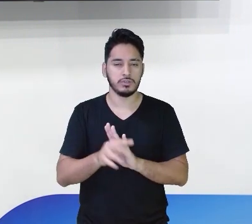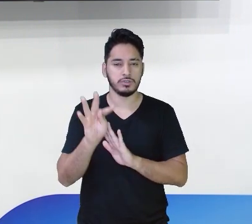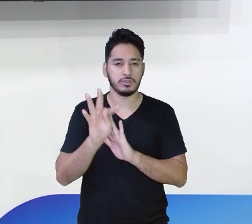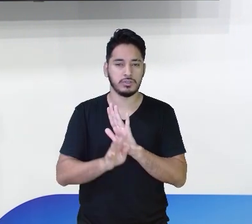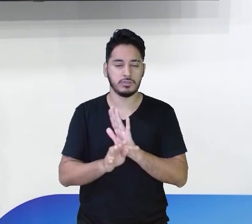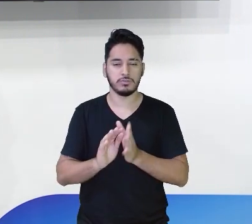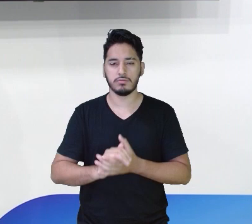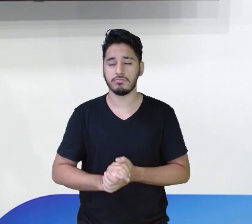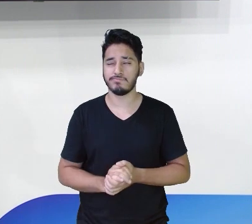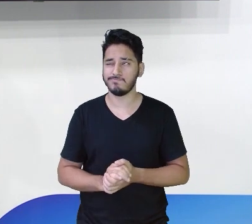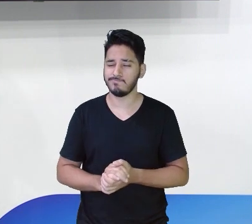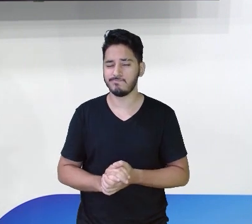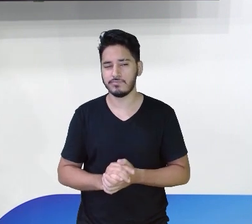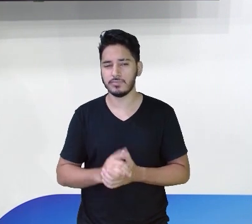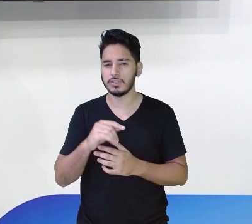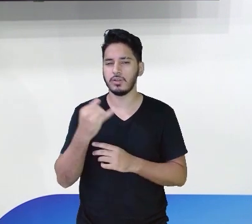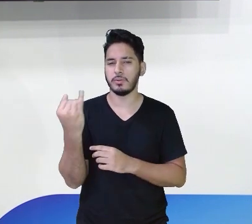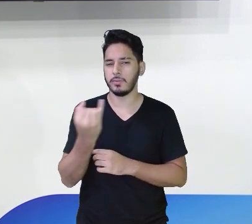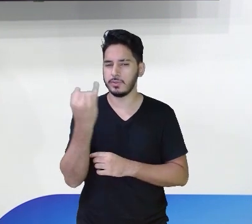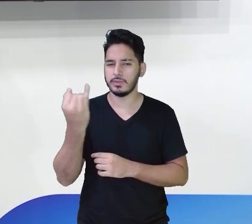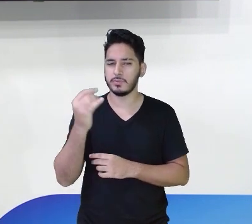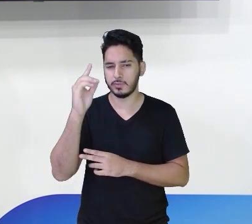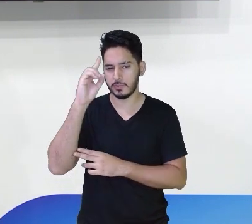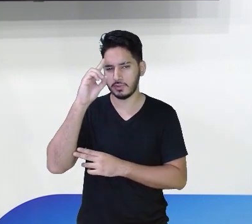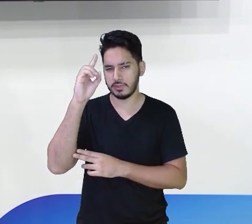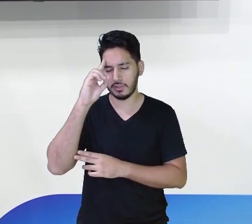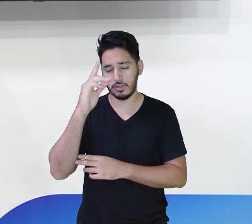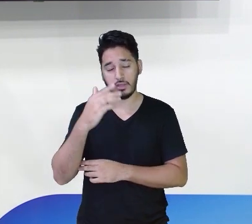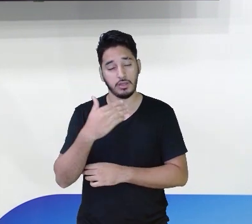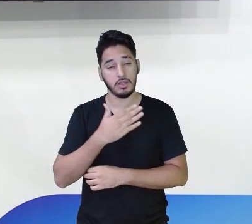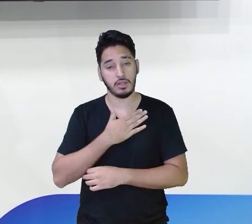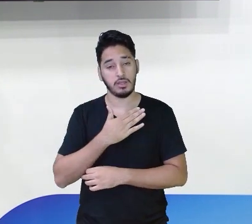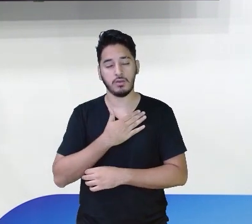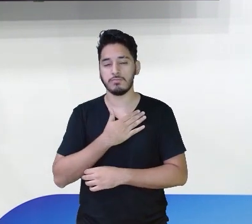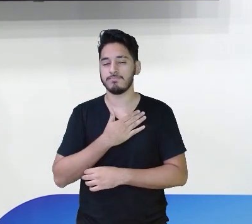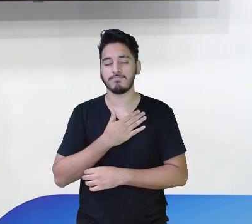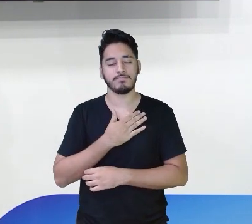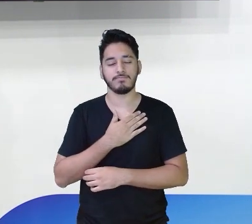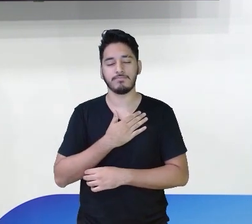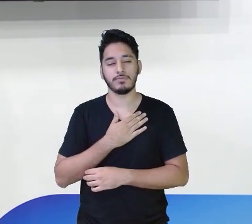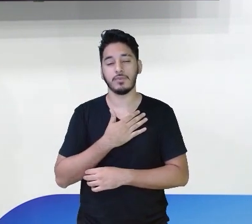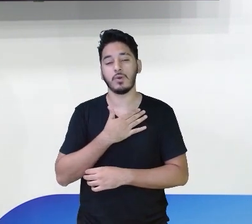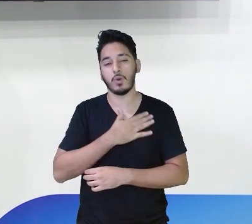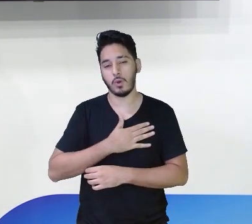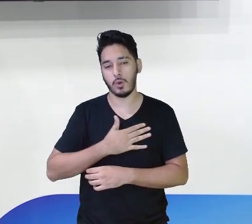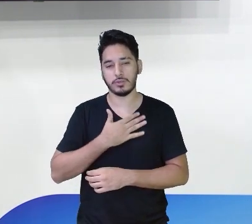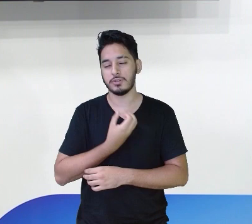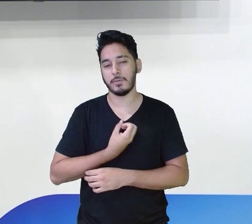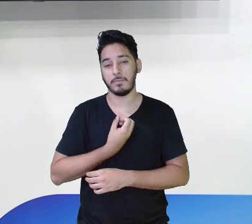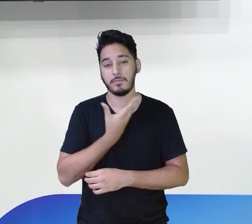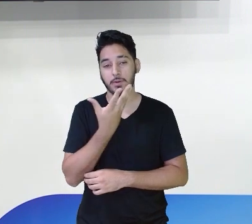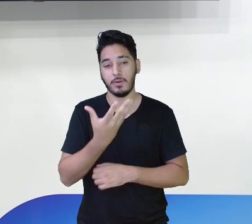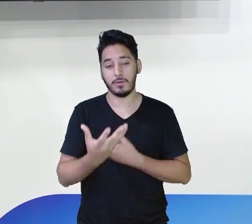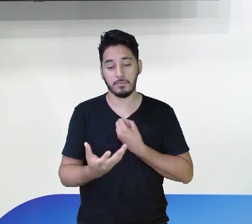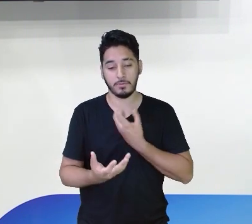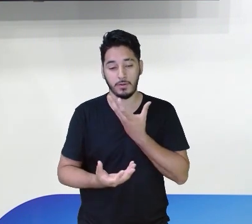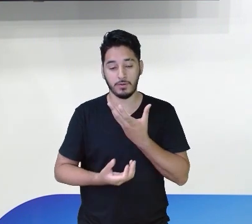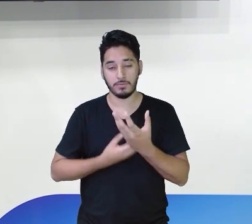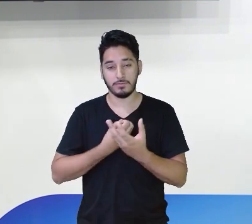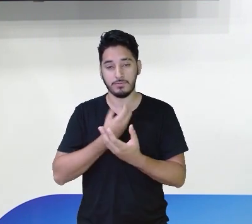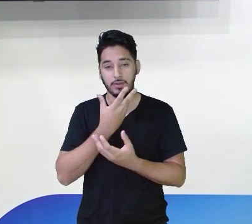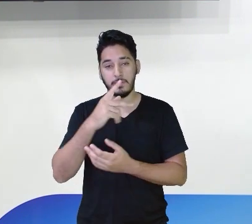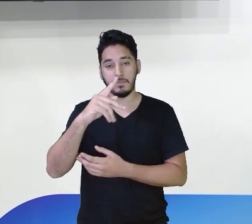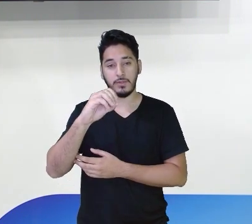que são coisas assim muito importantes para o nosso dia a dia. Eu, particularmente, gosto muito de poemas, tá bom?